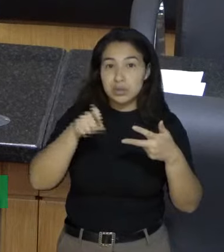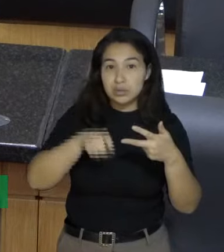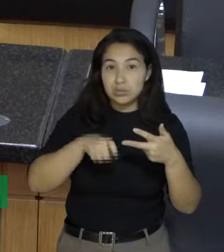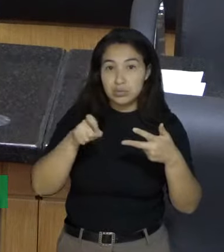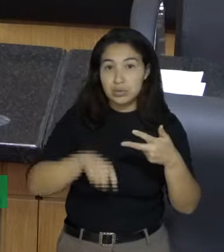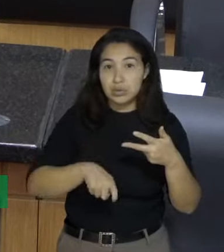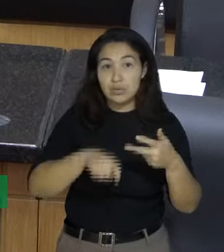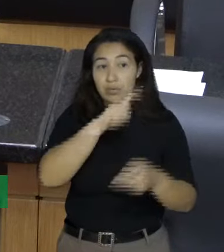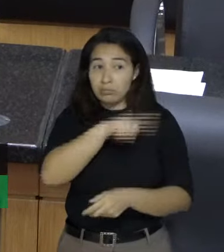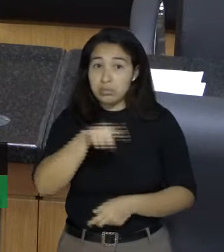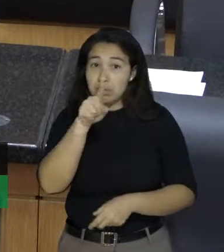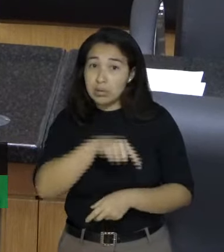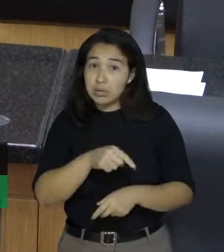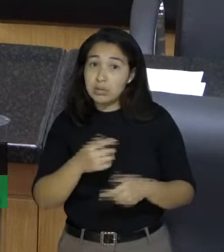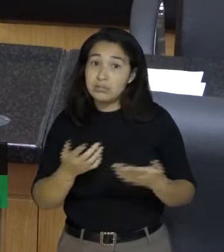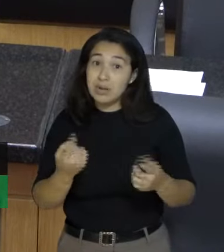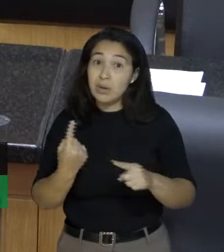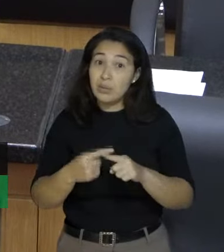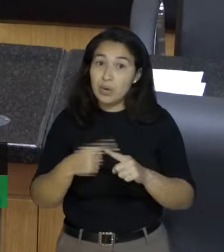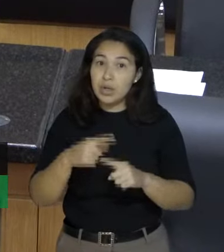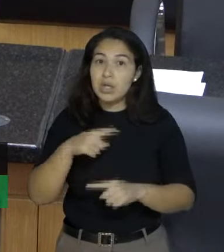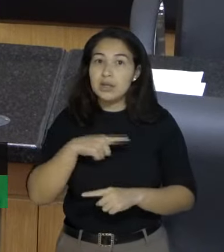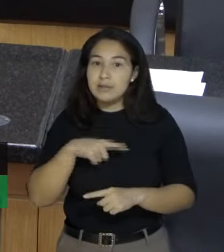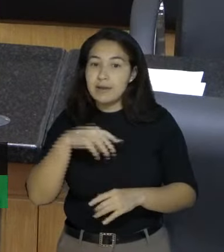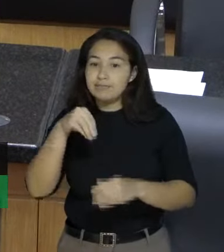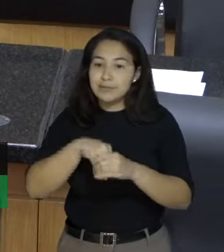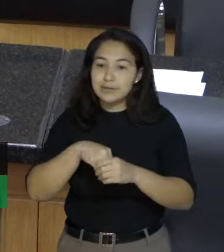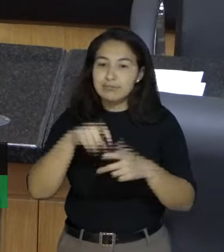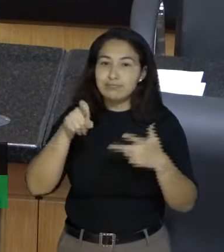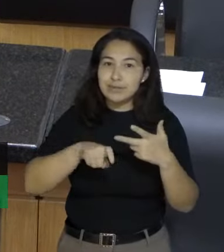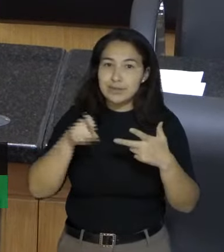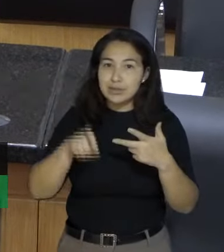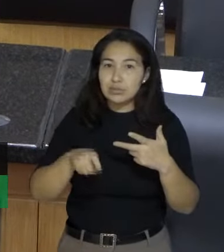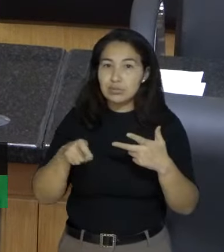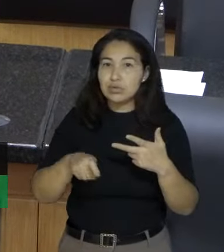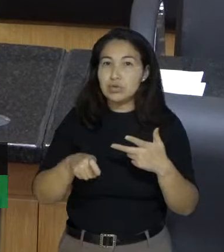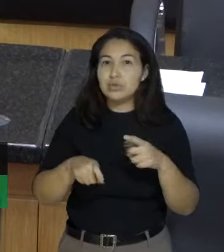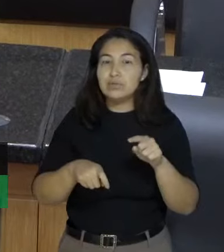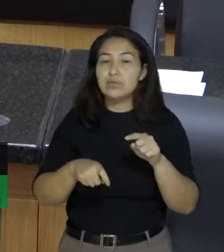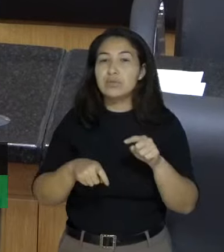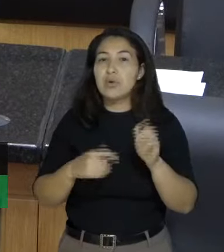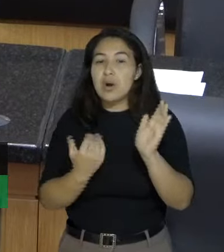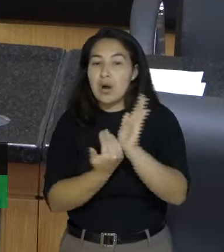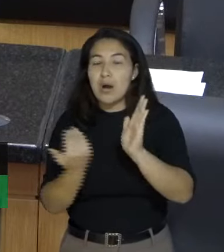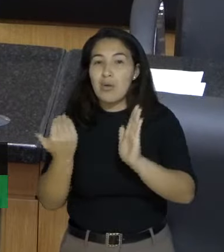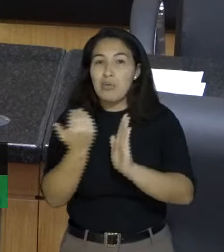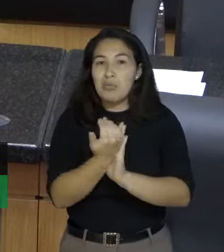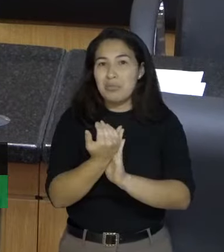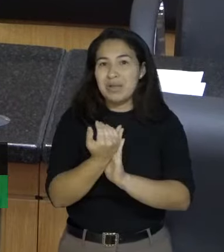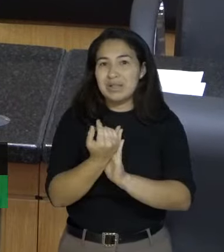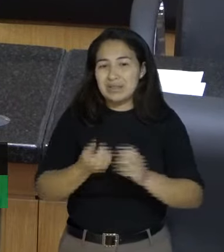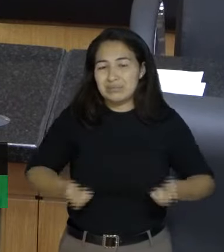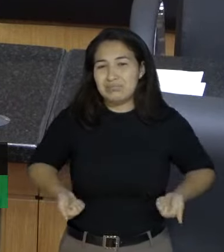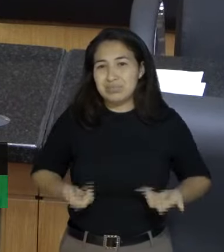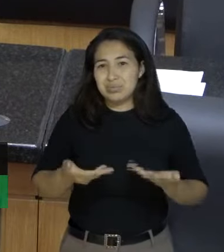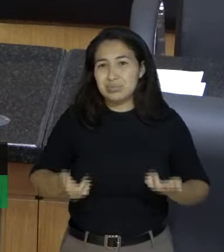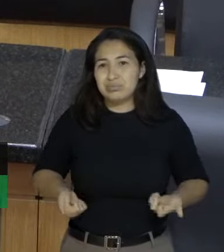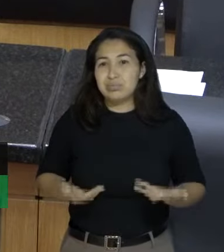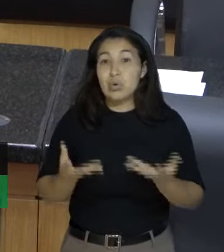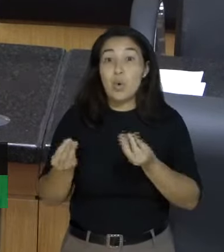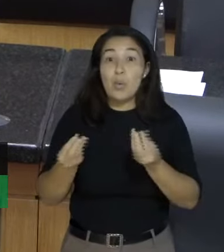pois já há um burrinho no executivo e que acrescenta despesa e eu vejo hoje é muitos municípios